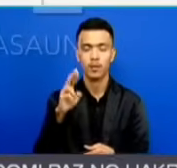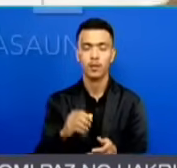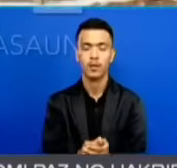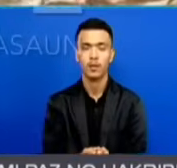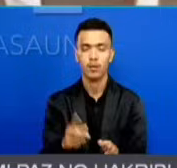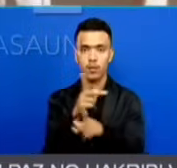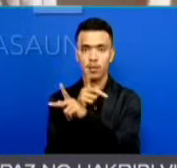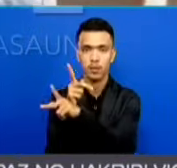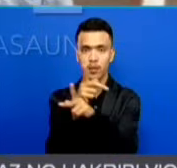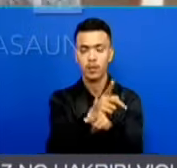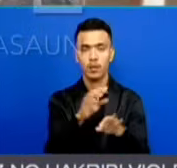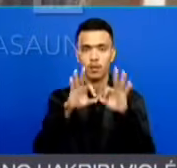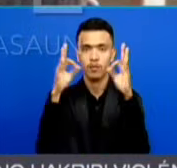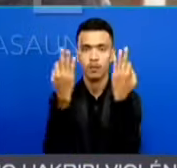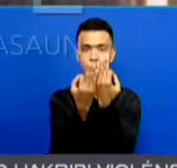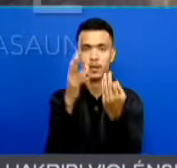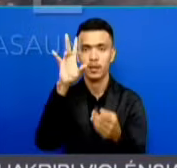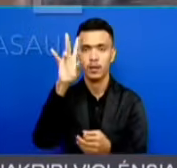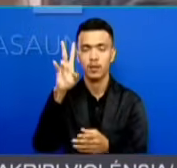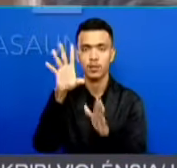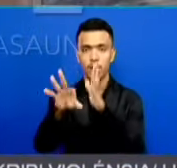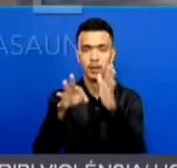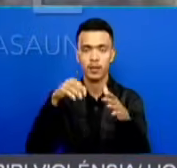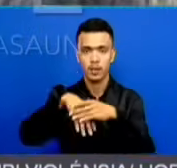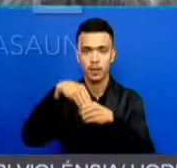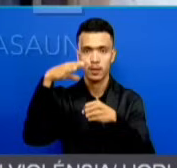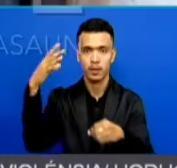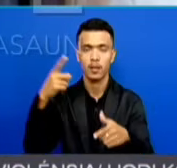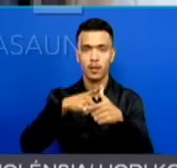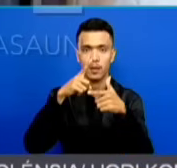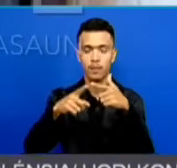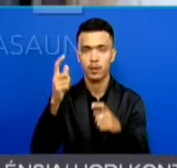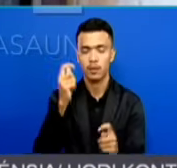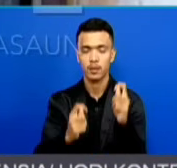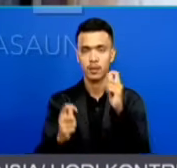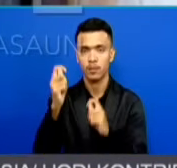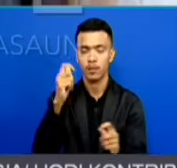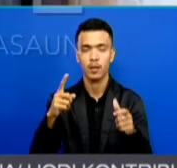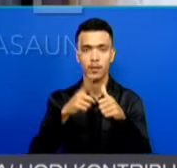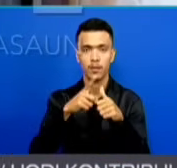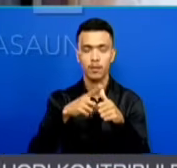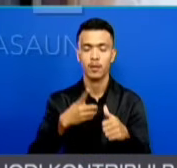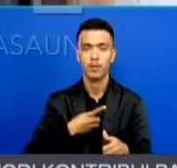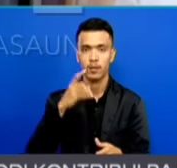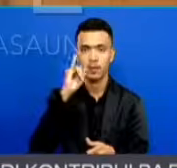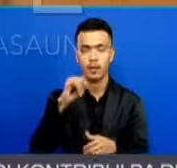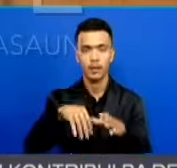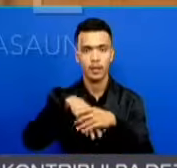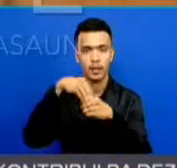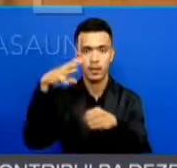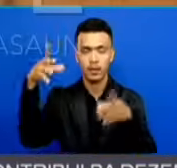direito da propriedade uma kain hitu na perreta na evicção. A foi em tribunal judicial primeira instância dele a